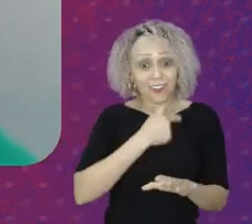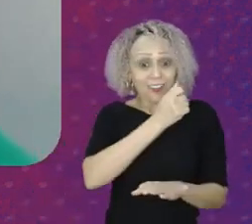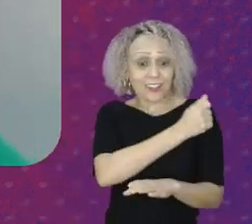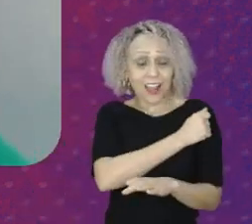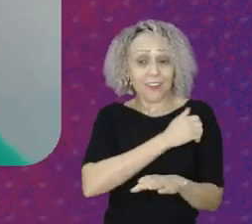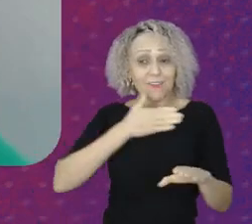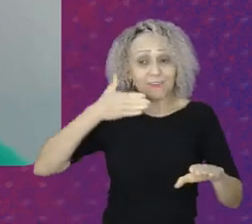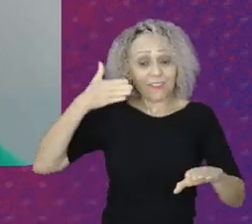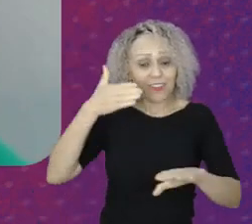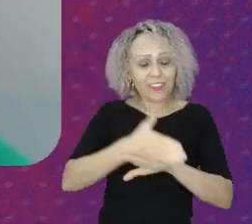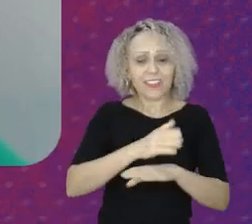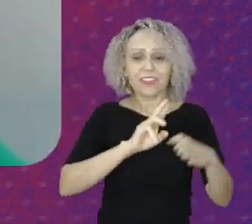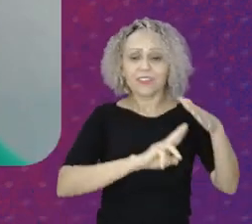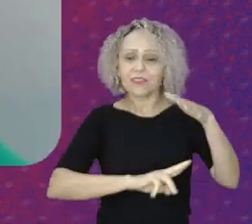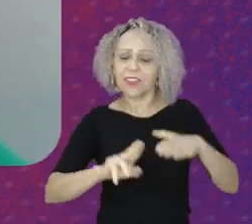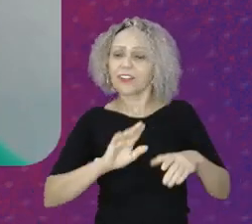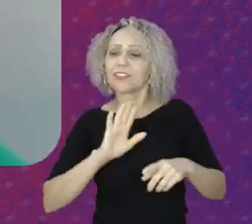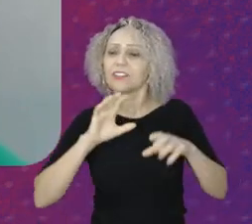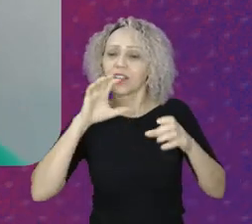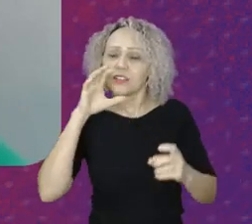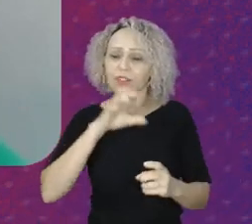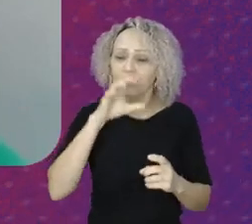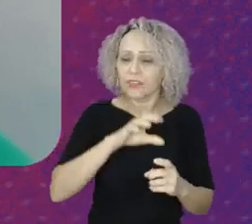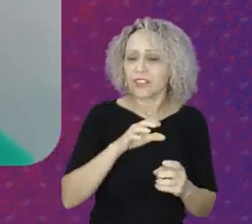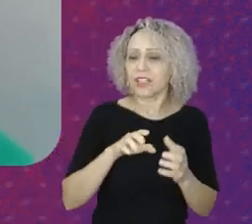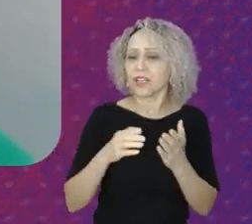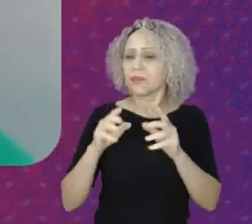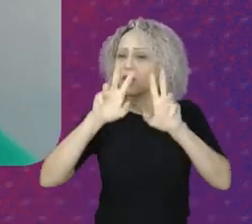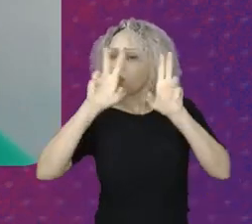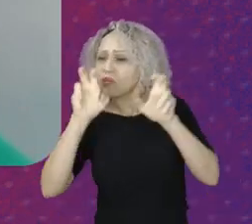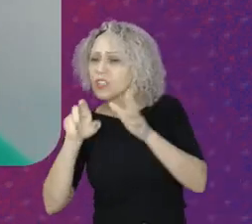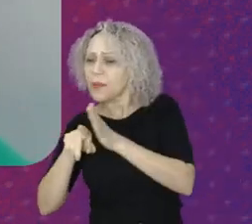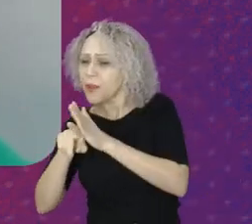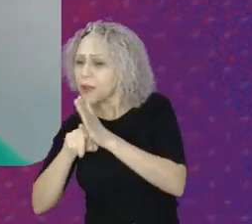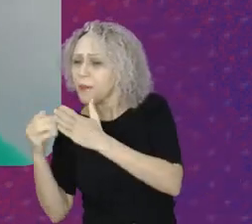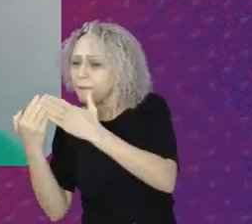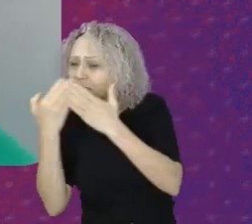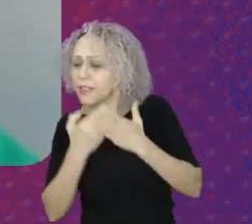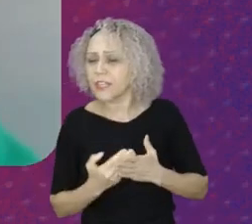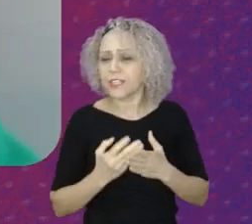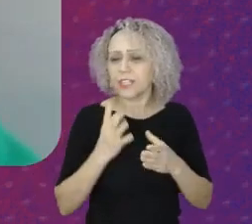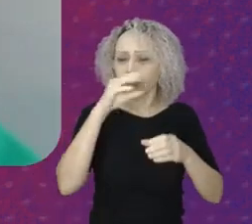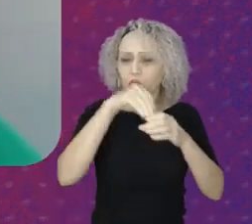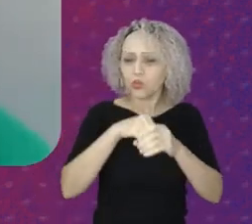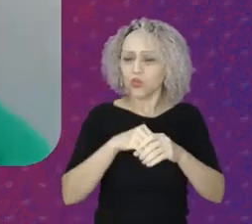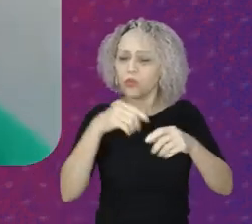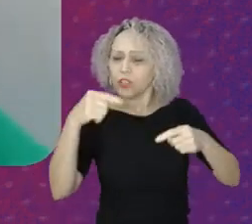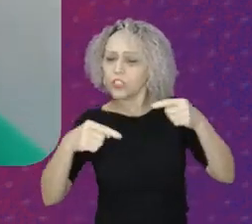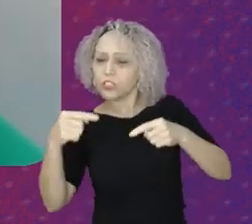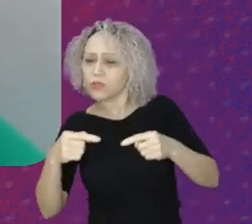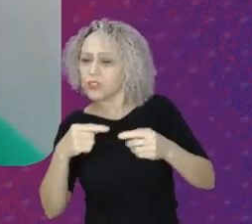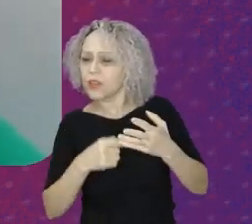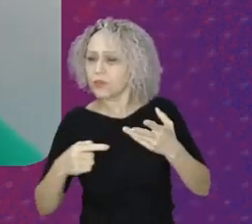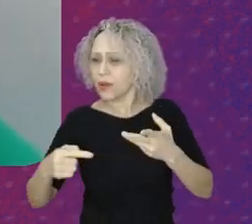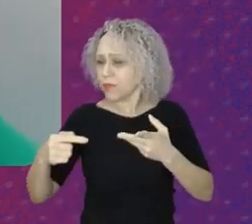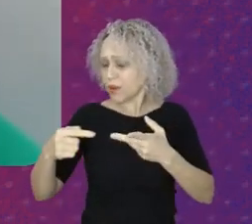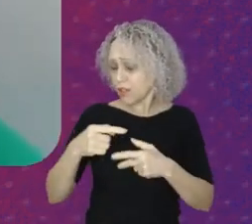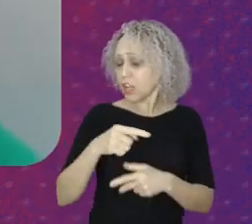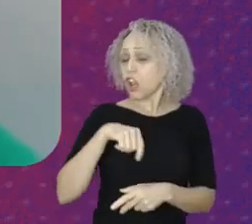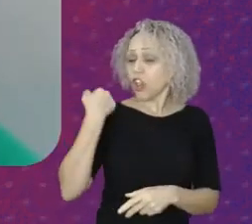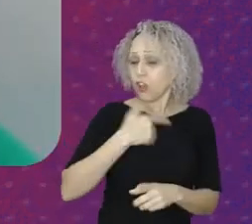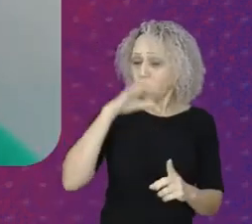referências bibliográficas, nas linhas de pesquisa, os grupos de discussões, os temas mudaram, são